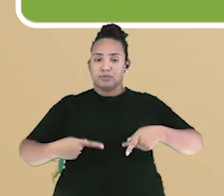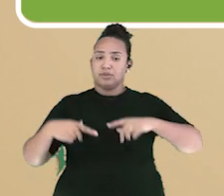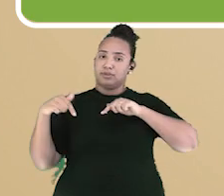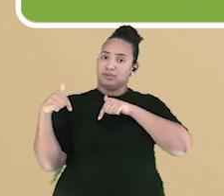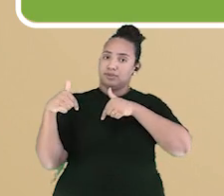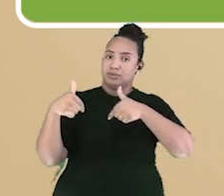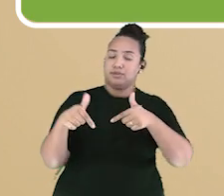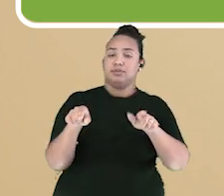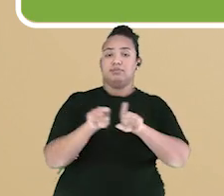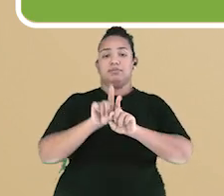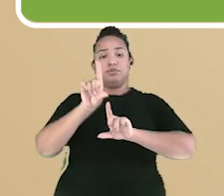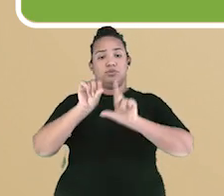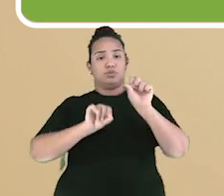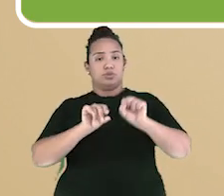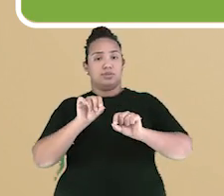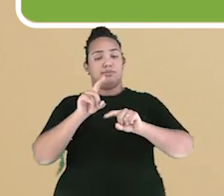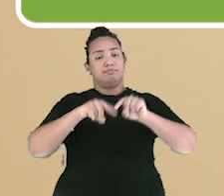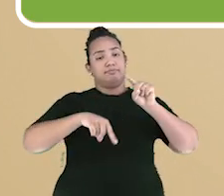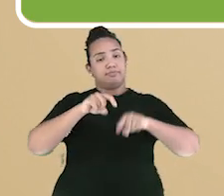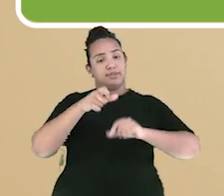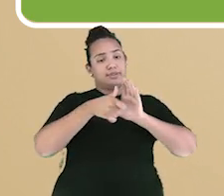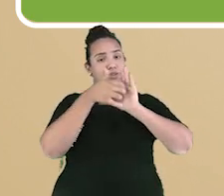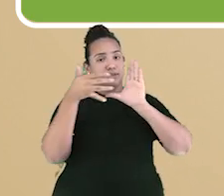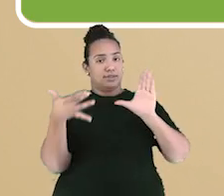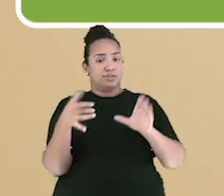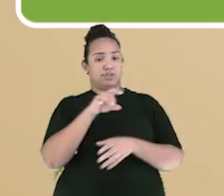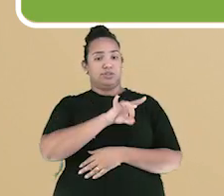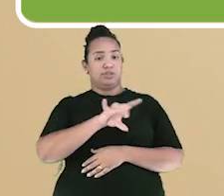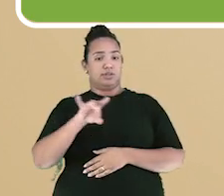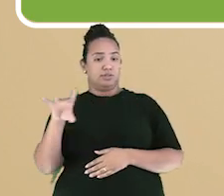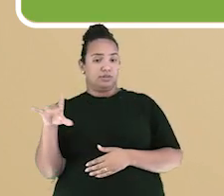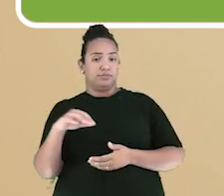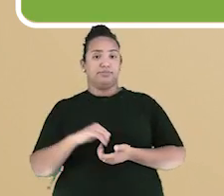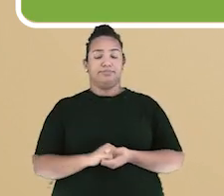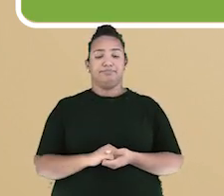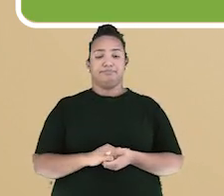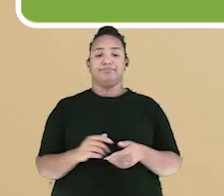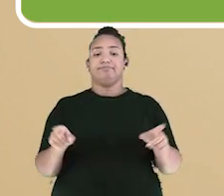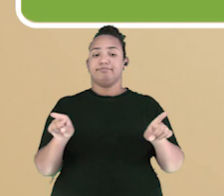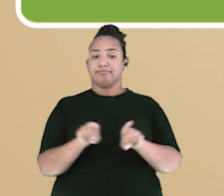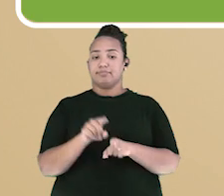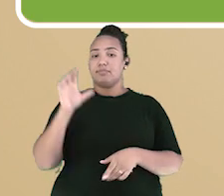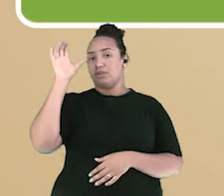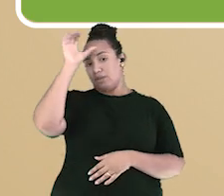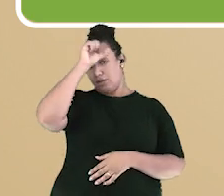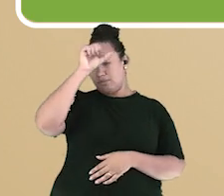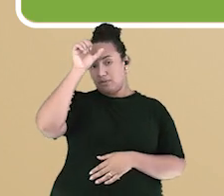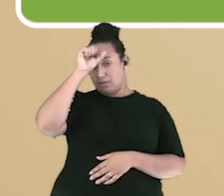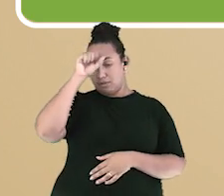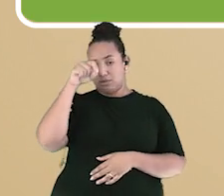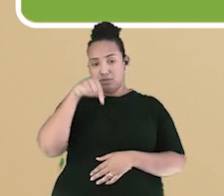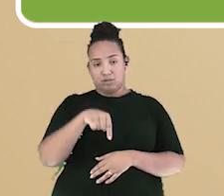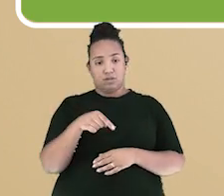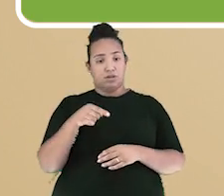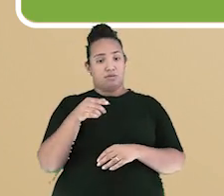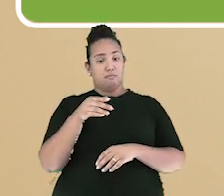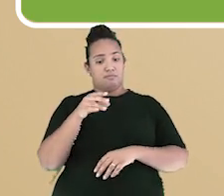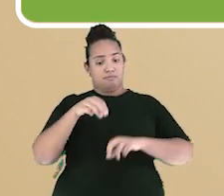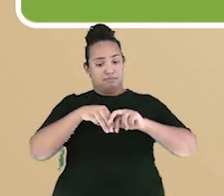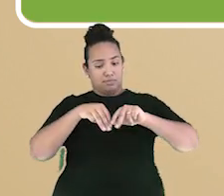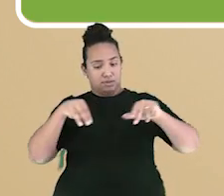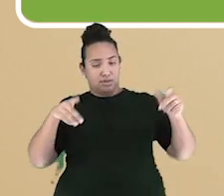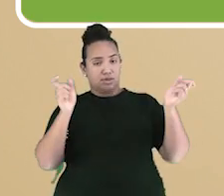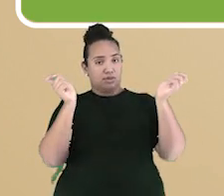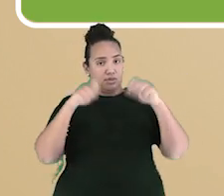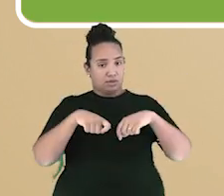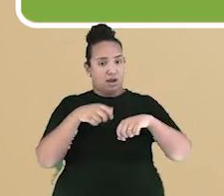base em suas propriedades e finalidades, né, de acordo com as ações. A gente também viu que, apesar de fornecer capacidade de